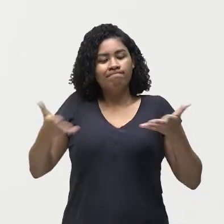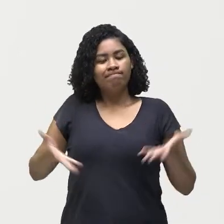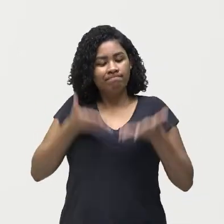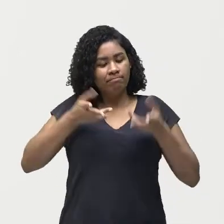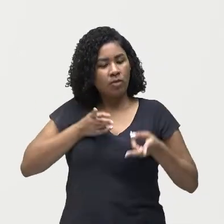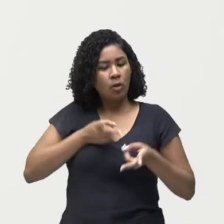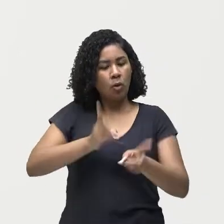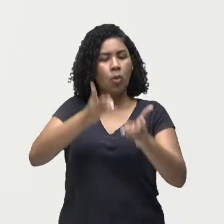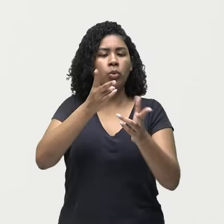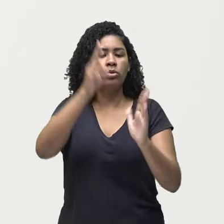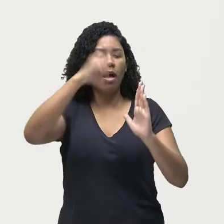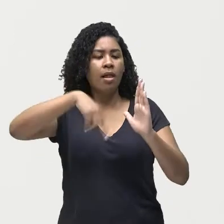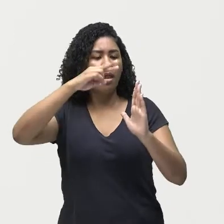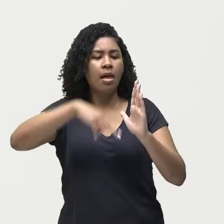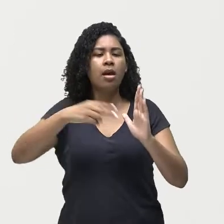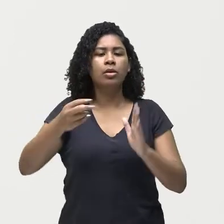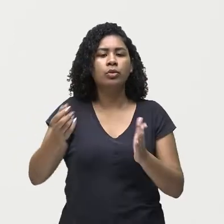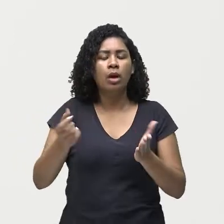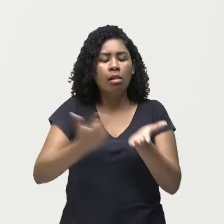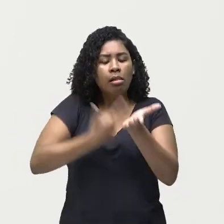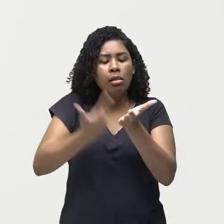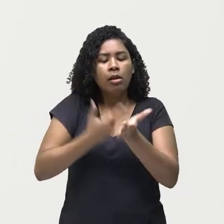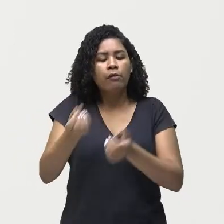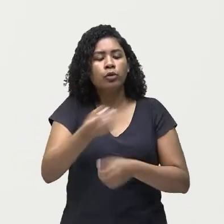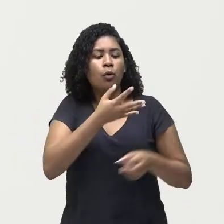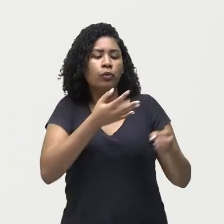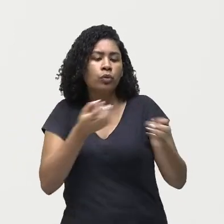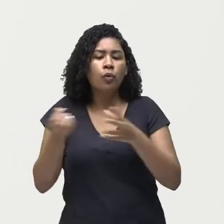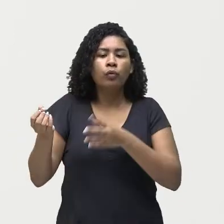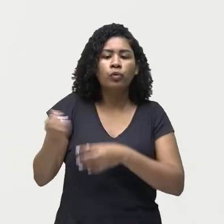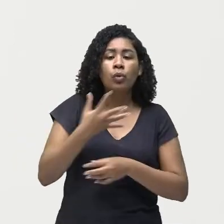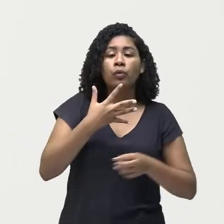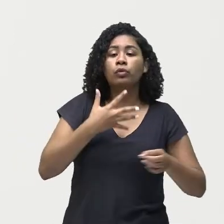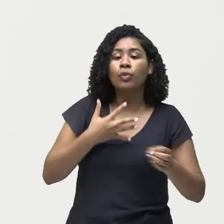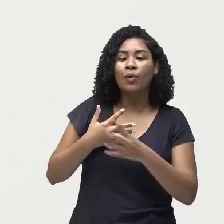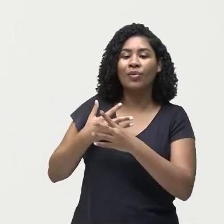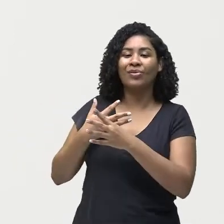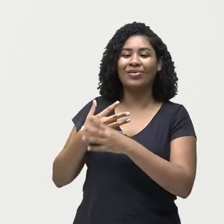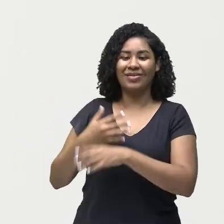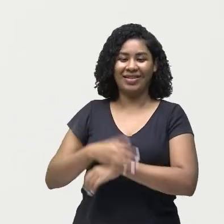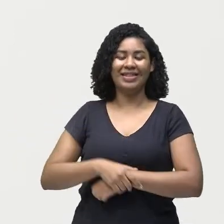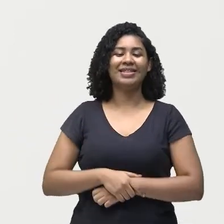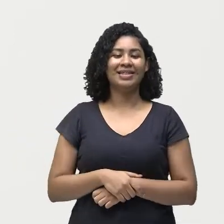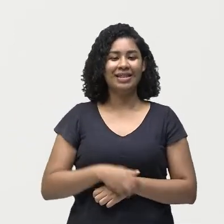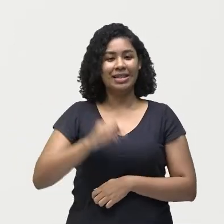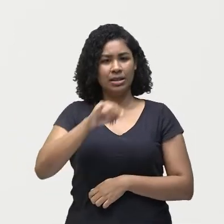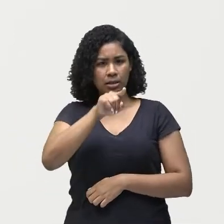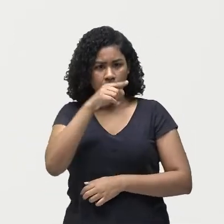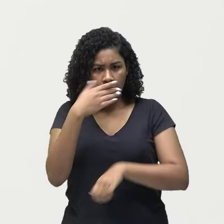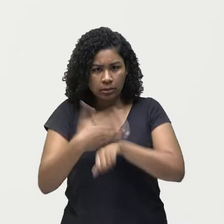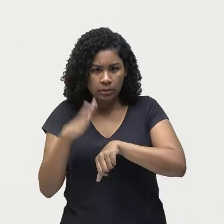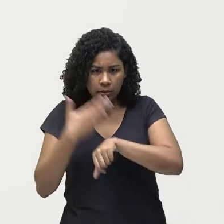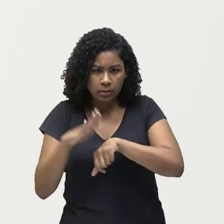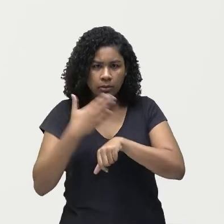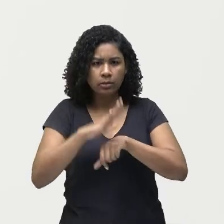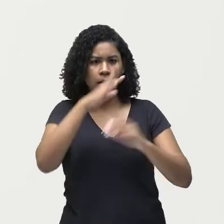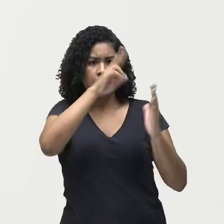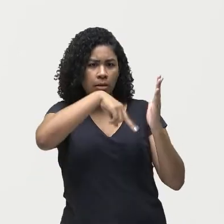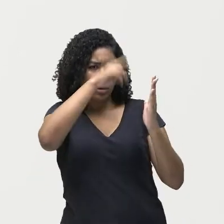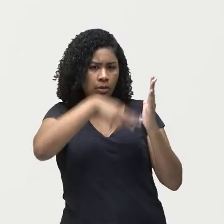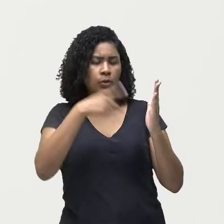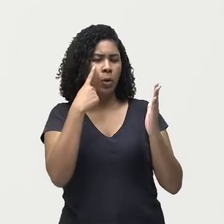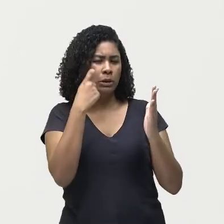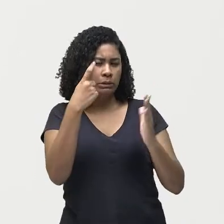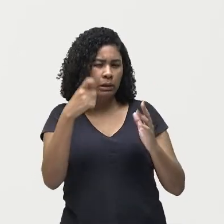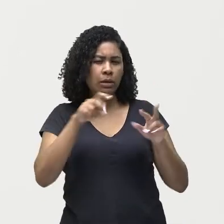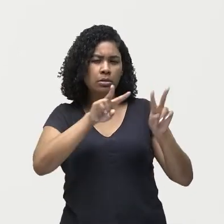lendo outros livros. Se você já está treinando lá, se você já está treinando a sua leitura com algo que te